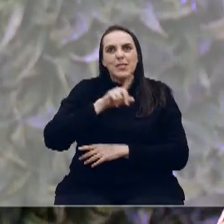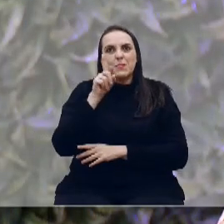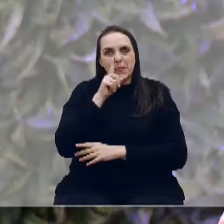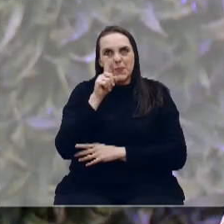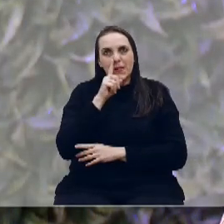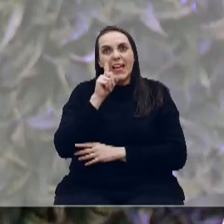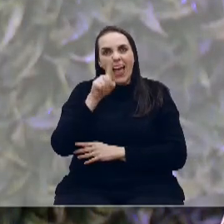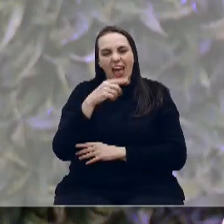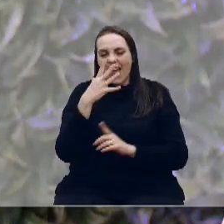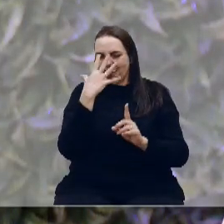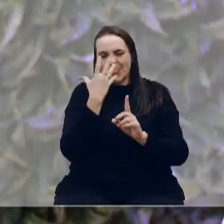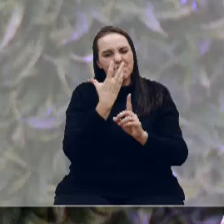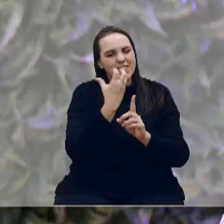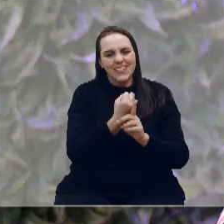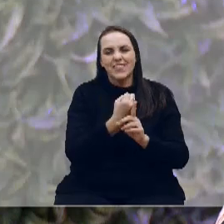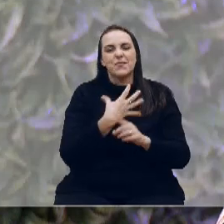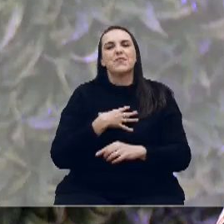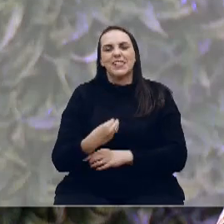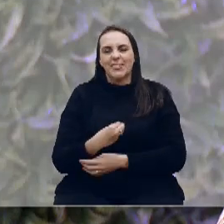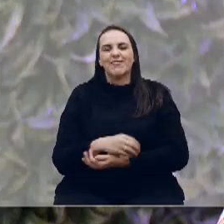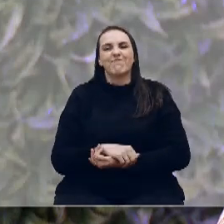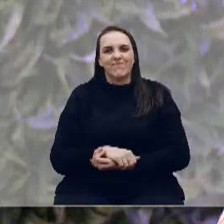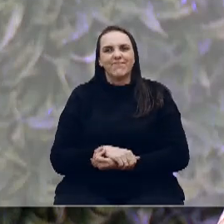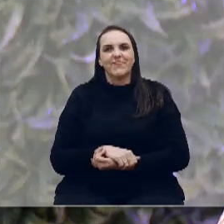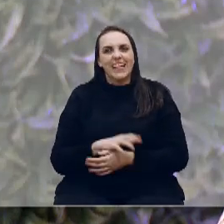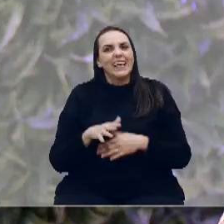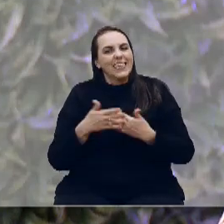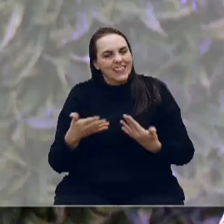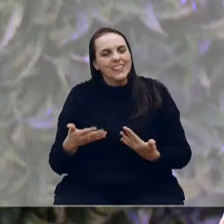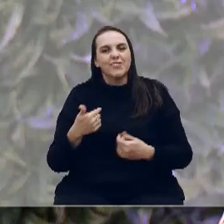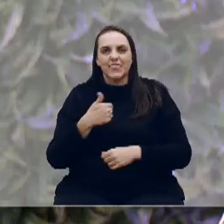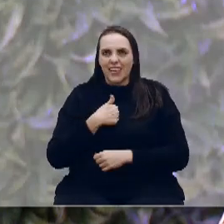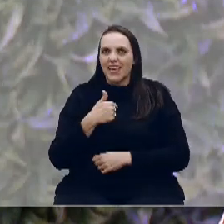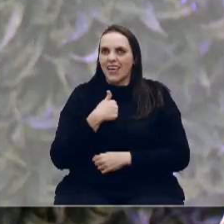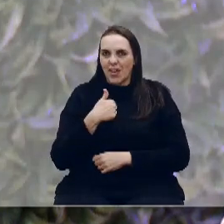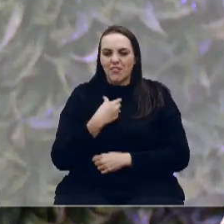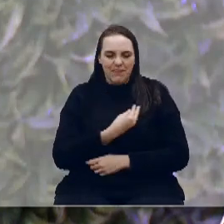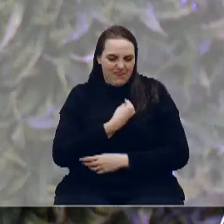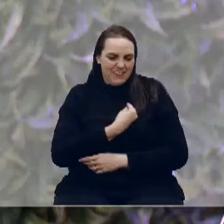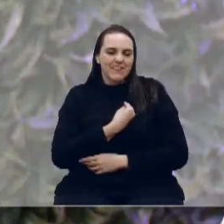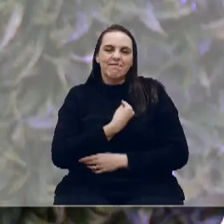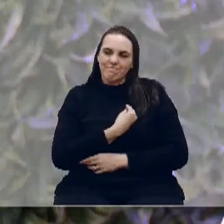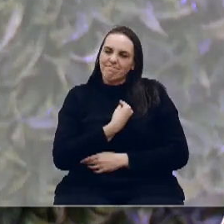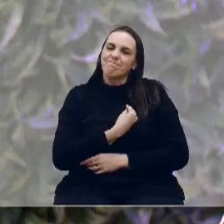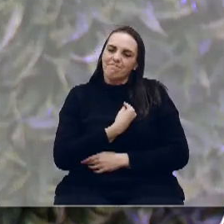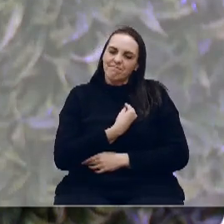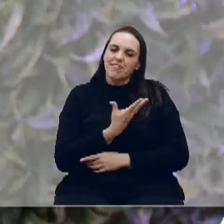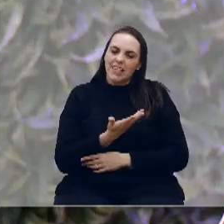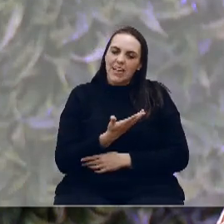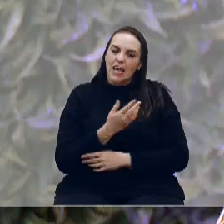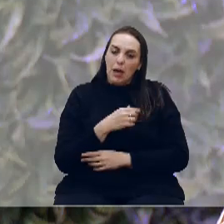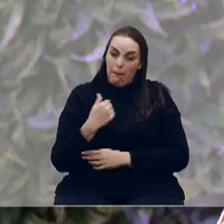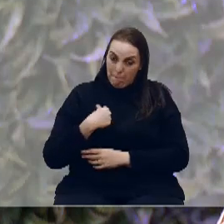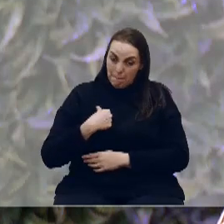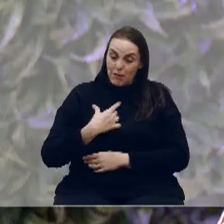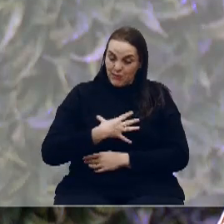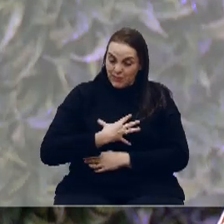ser inspiração para os nossos filhos. Então, eu vivenciei algumas situações em que meus